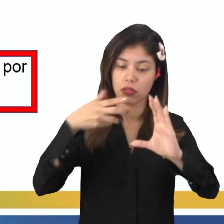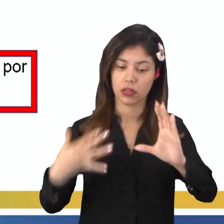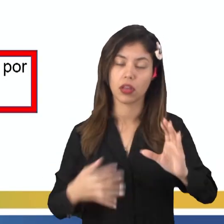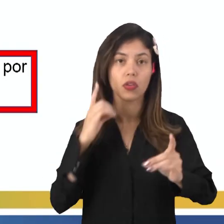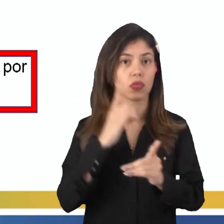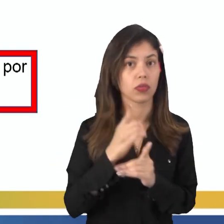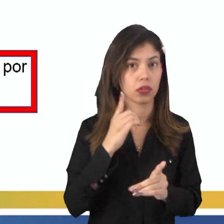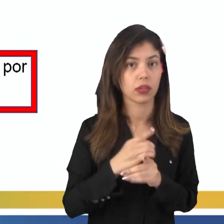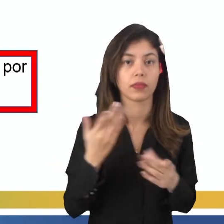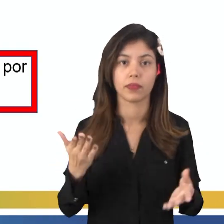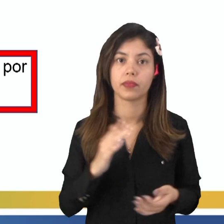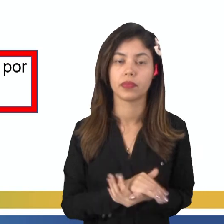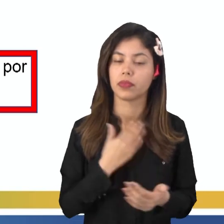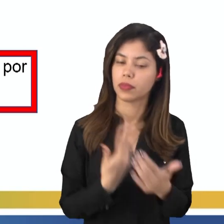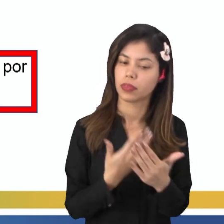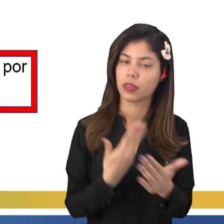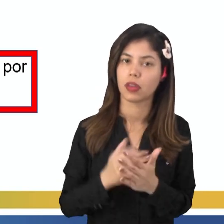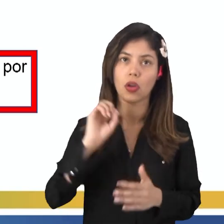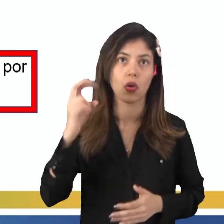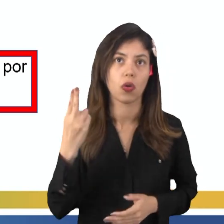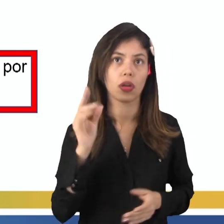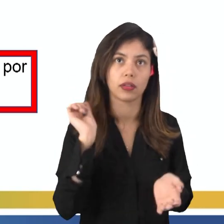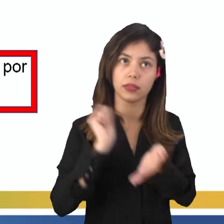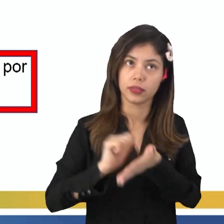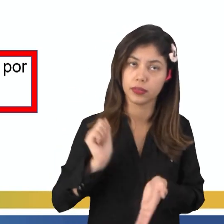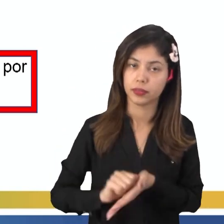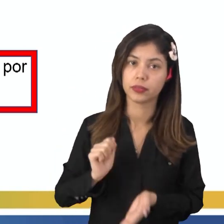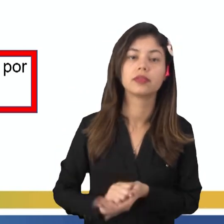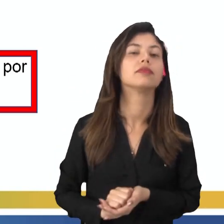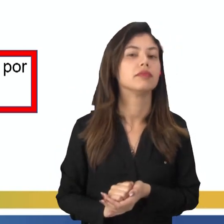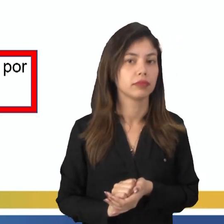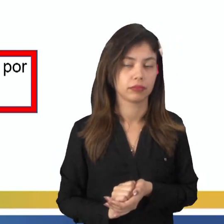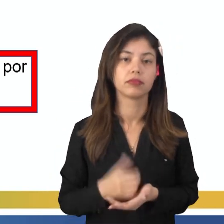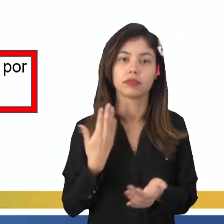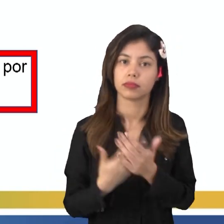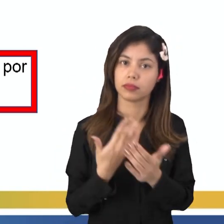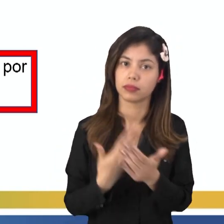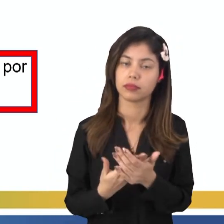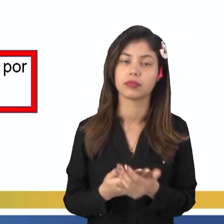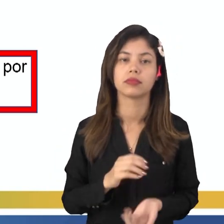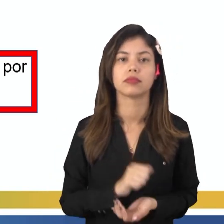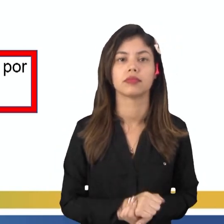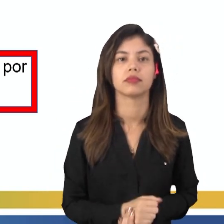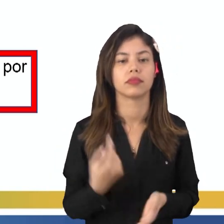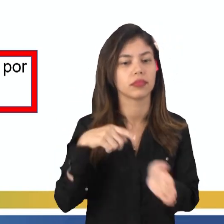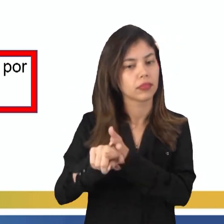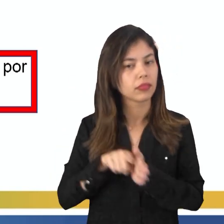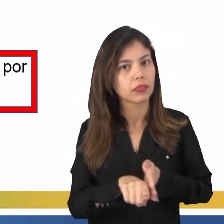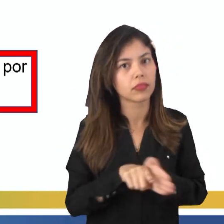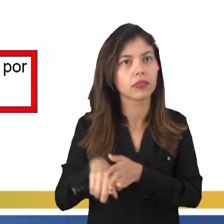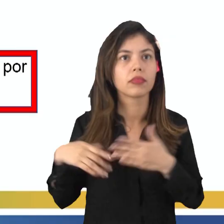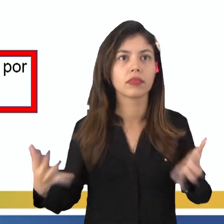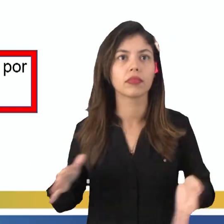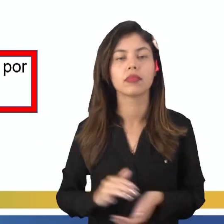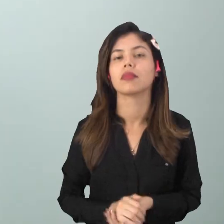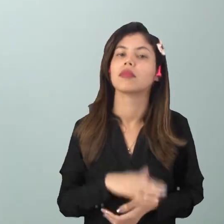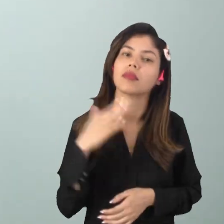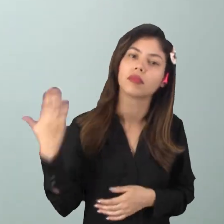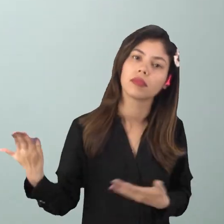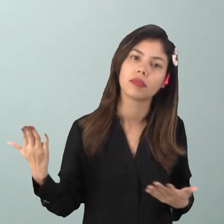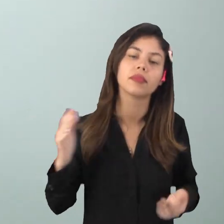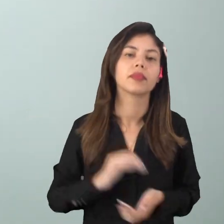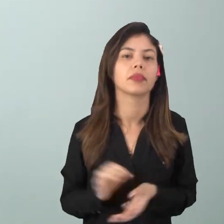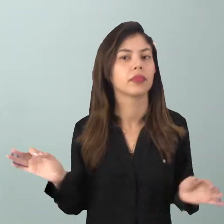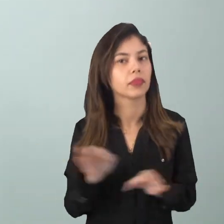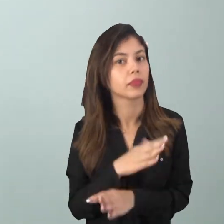as espécies foram encontradas, estudadas ou catalogadas pelos estudiosos, pelos cientistas. Então,